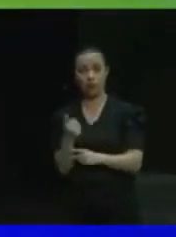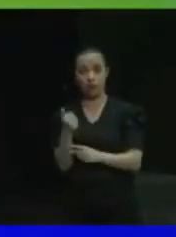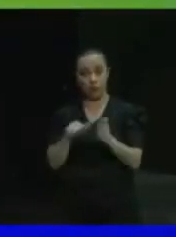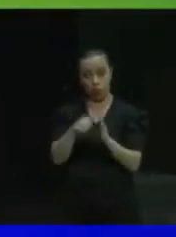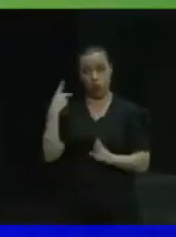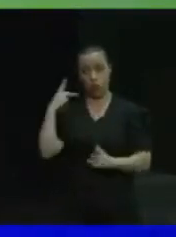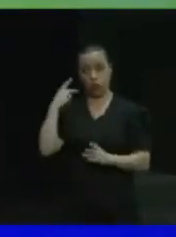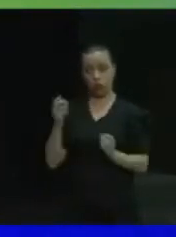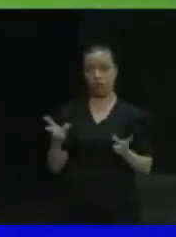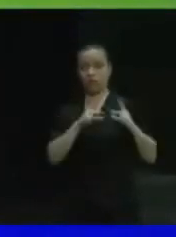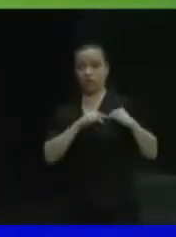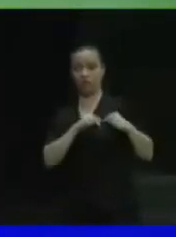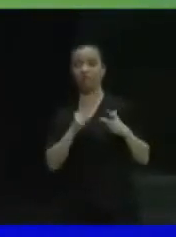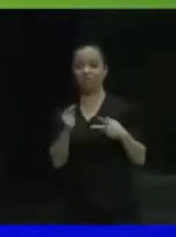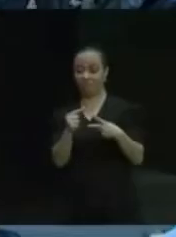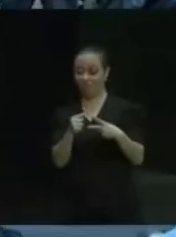privilegiado.